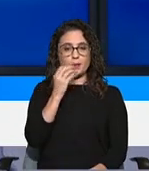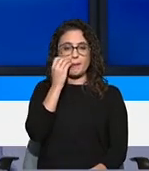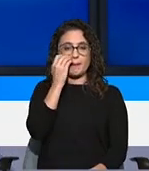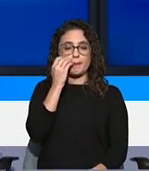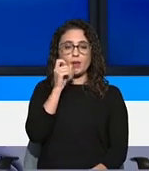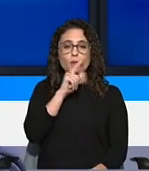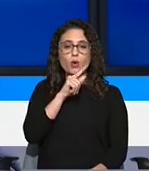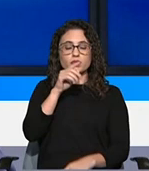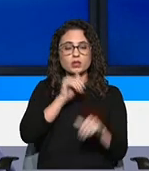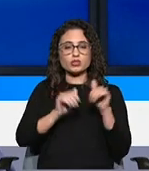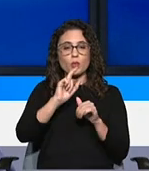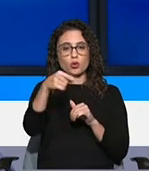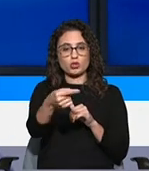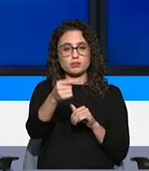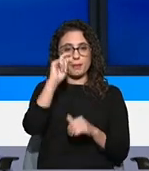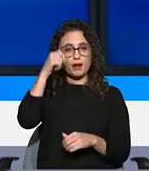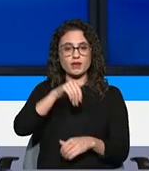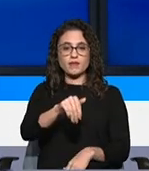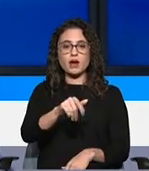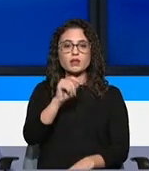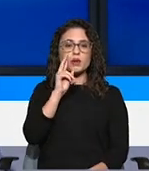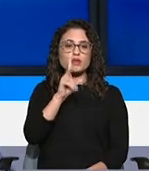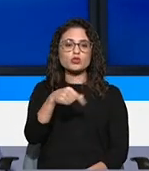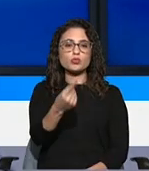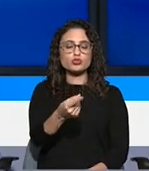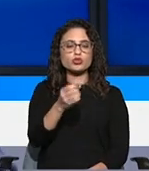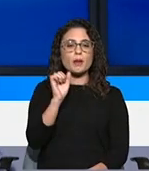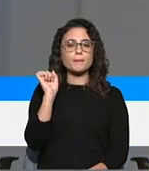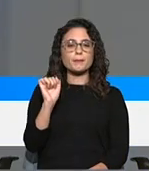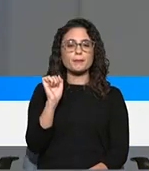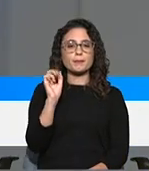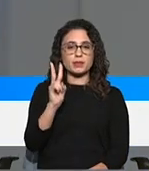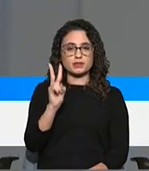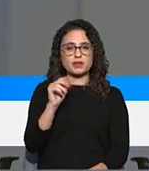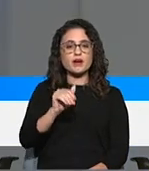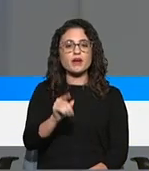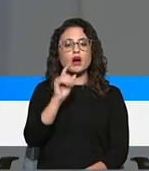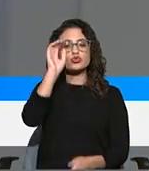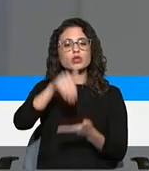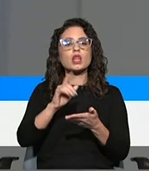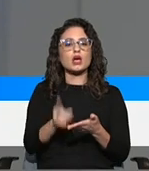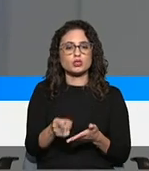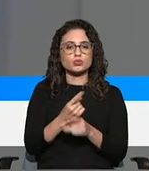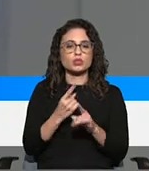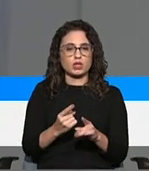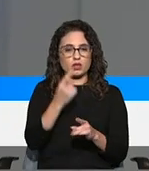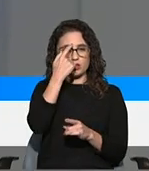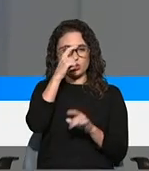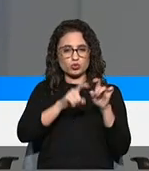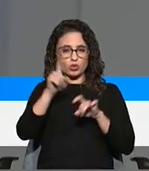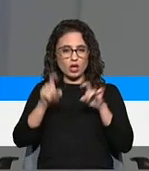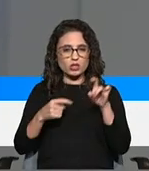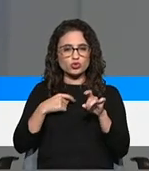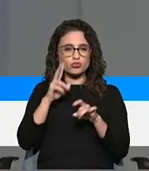eleções veremos o que o que fará o PSD também e que resultado é que o PSD terá pelo menos as sondagens que nós temos ouvido que